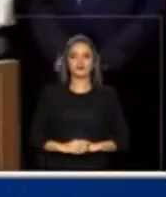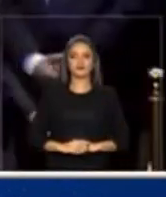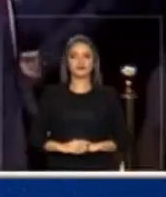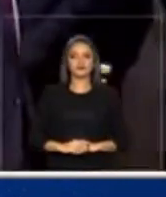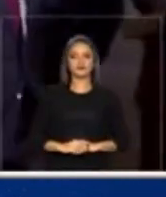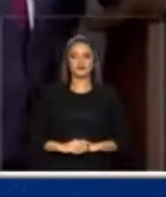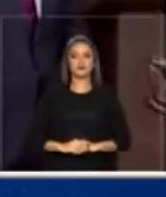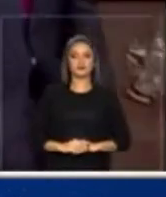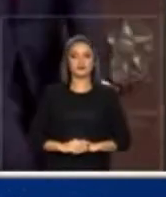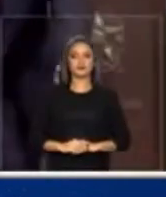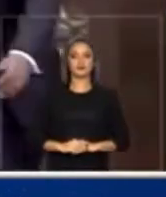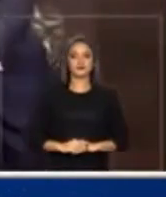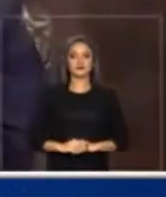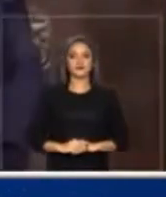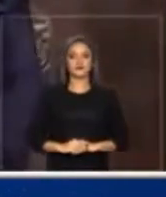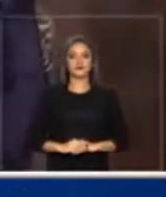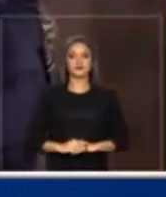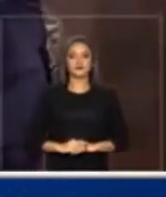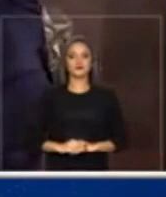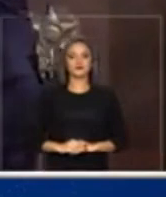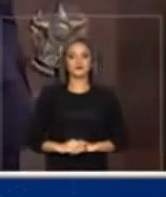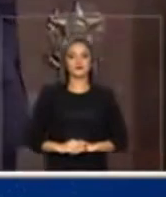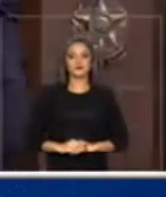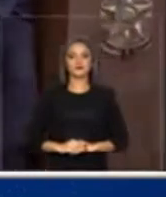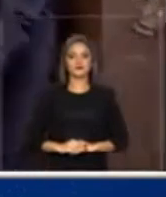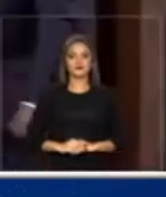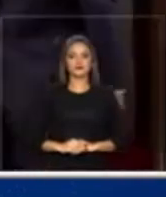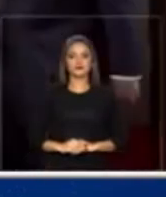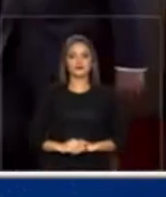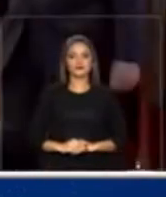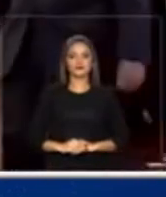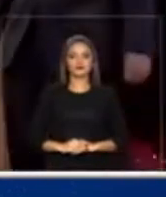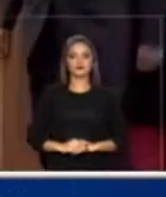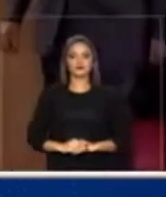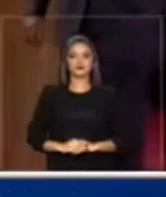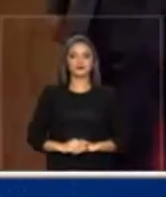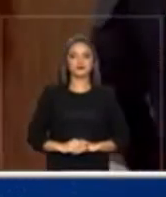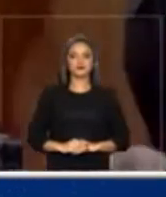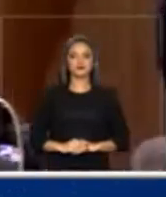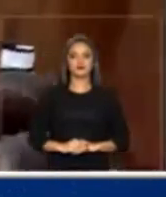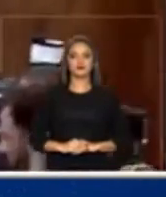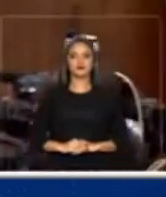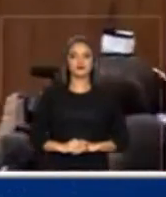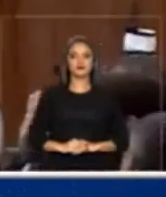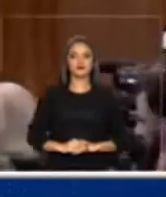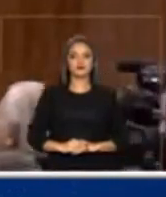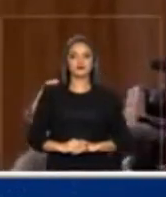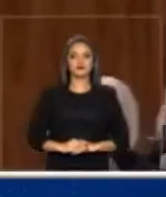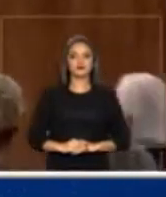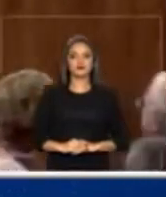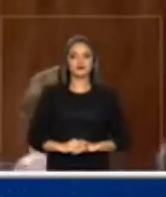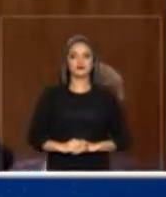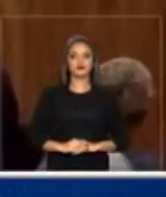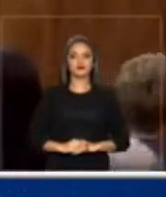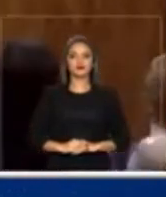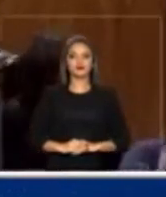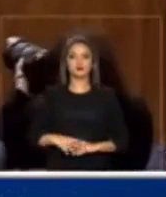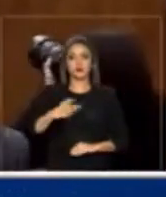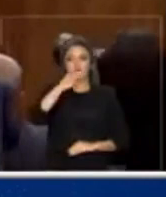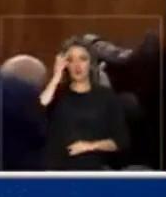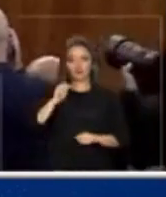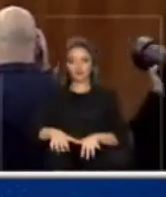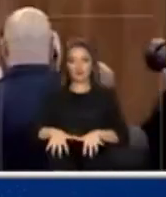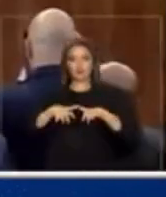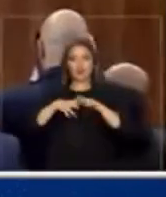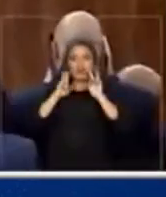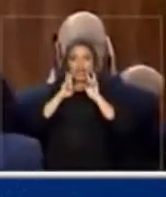de abuso de autoridade há muito tempo. Há muito tempo. Vem desde a instauração dos